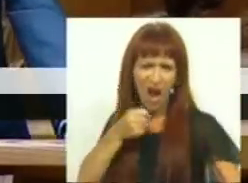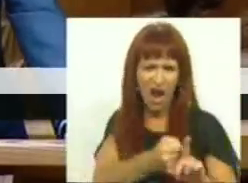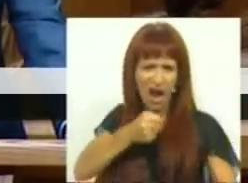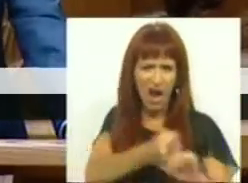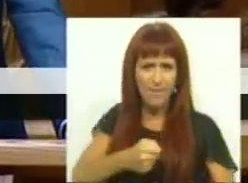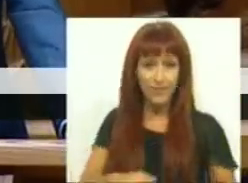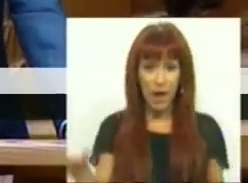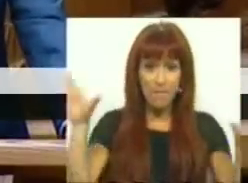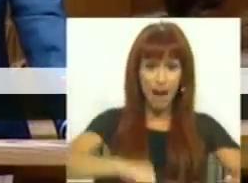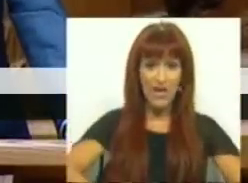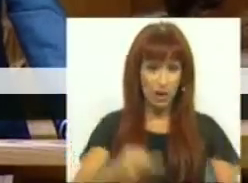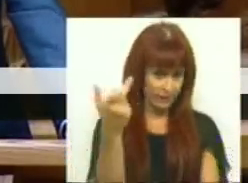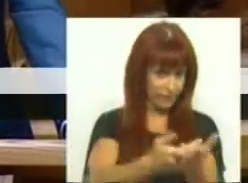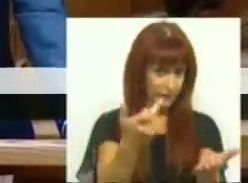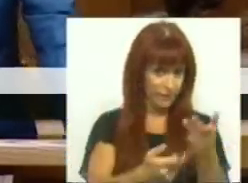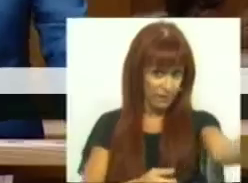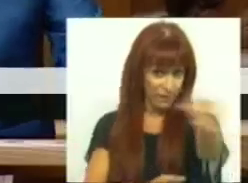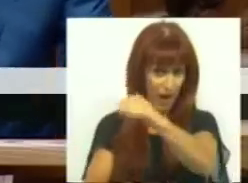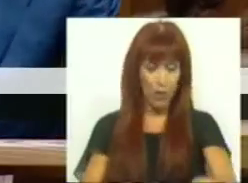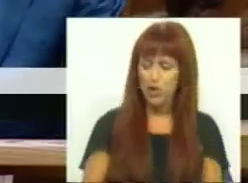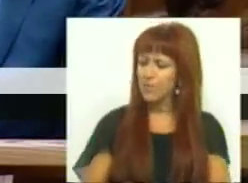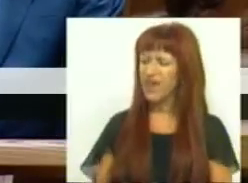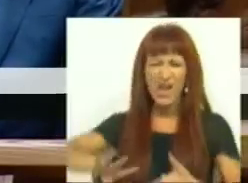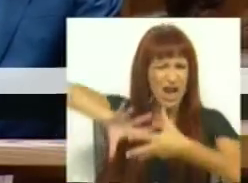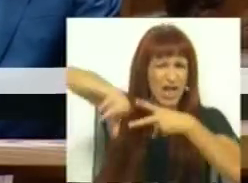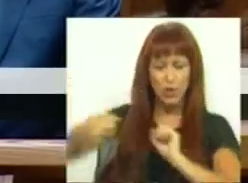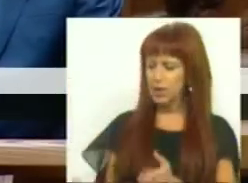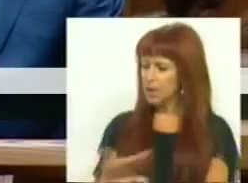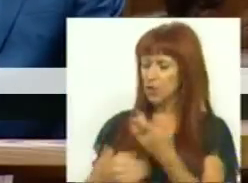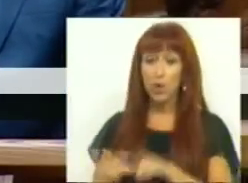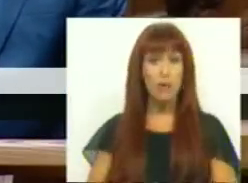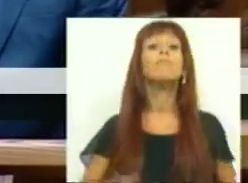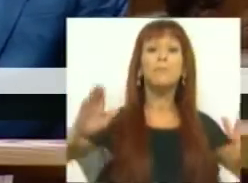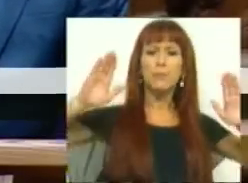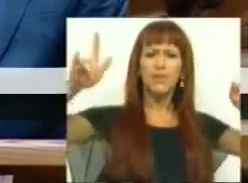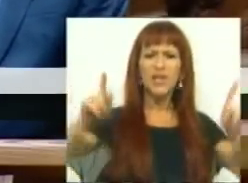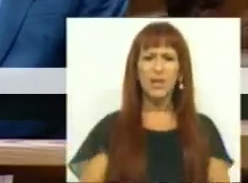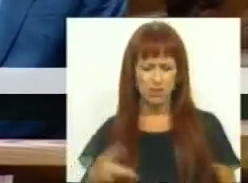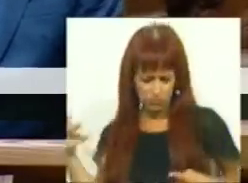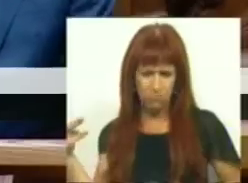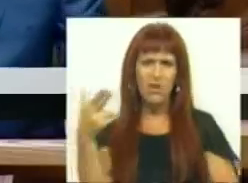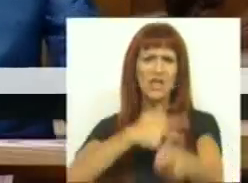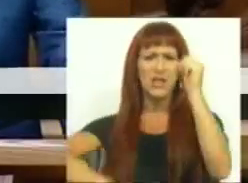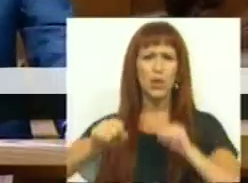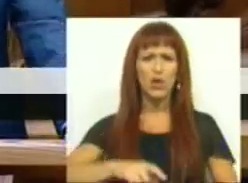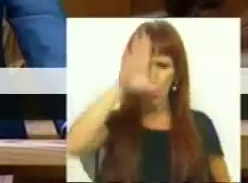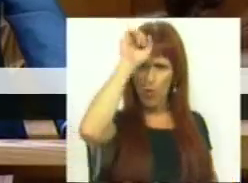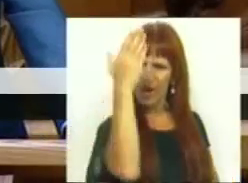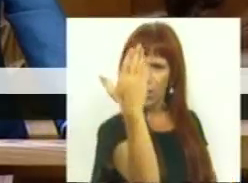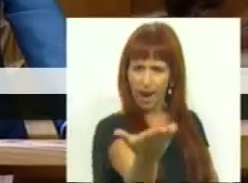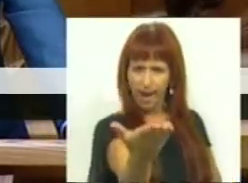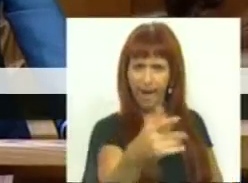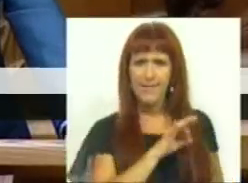ataque aos mais desfavorecidos, a destruição da economia, merece uma censura. Este